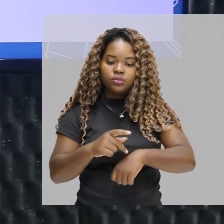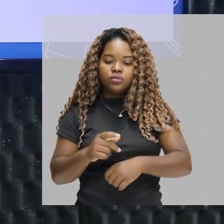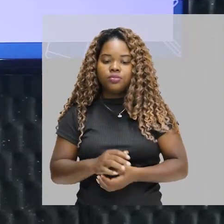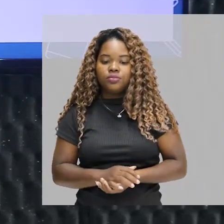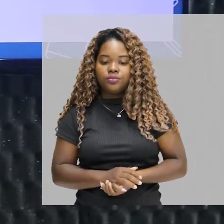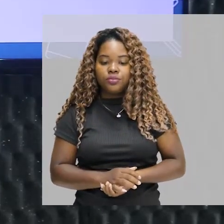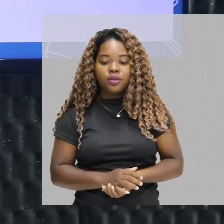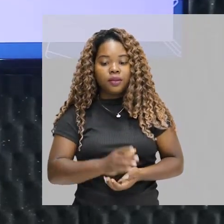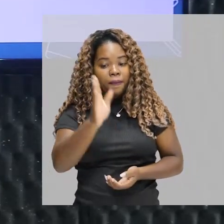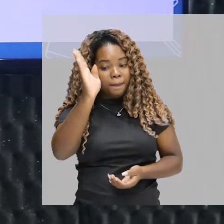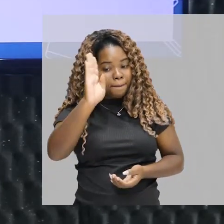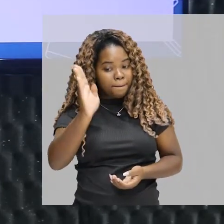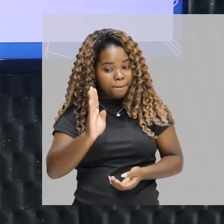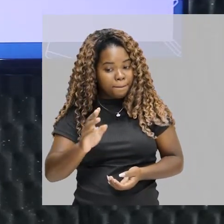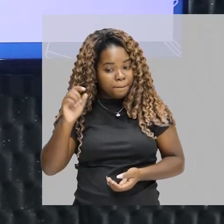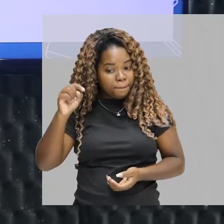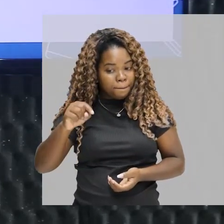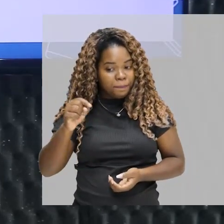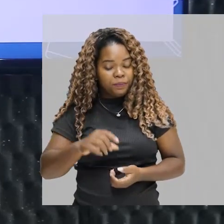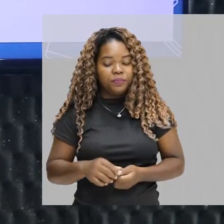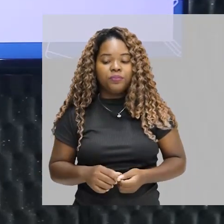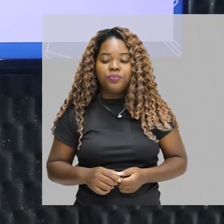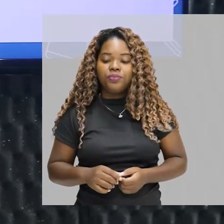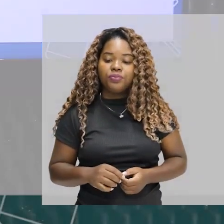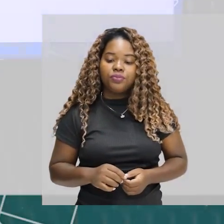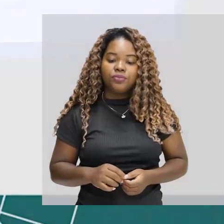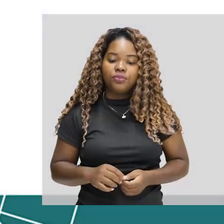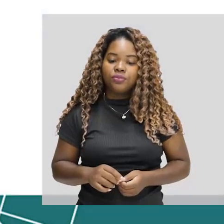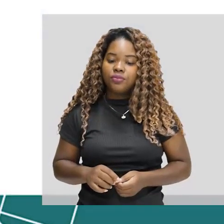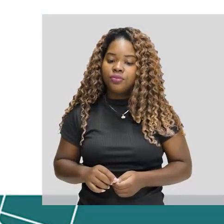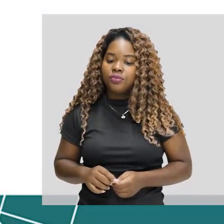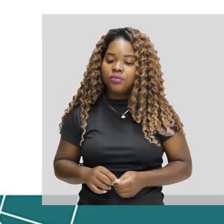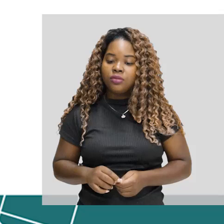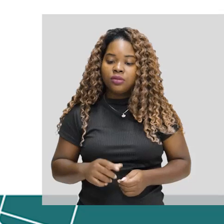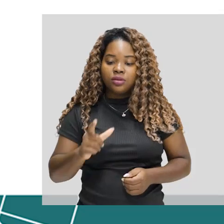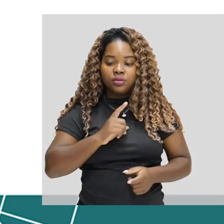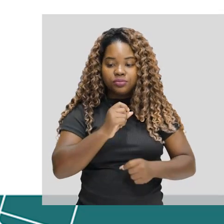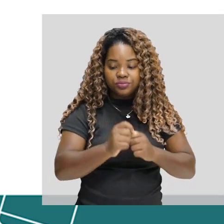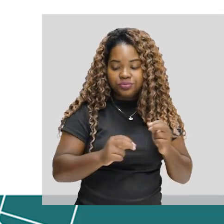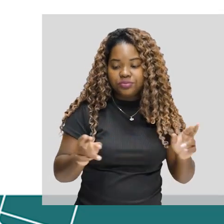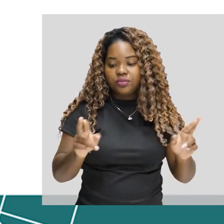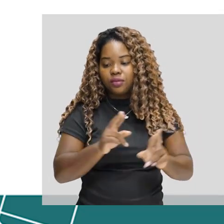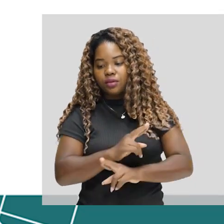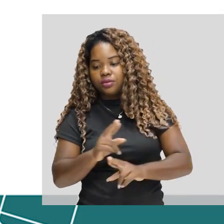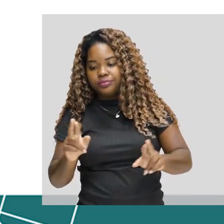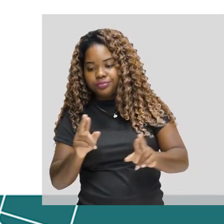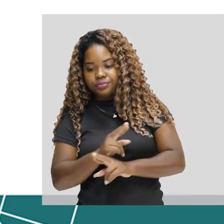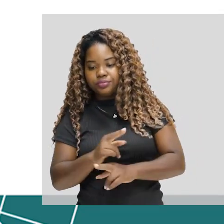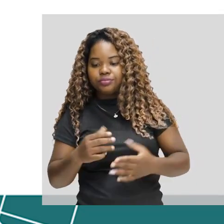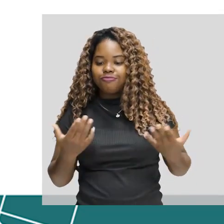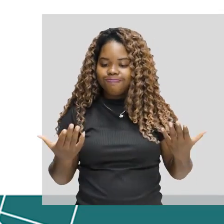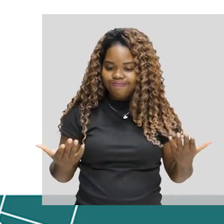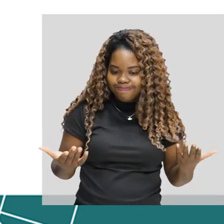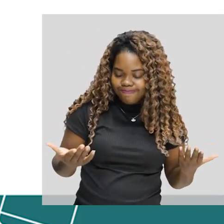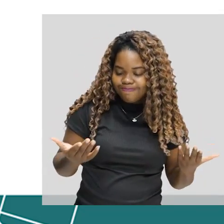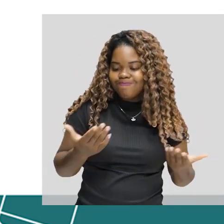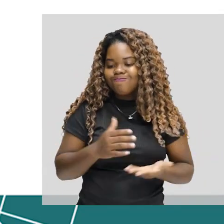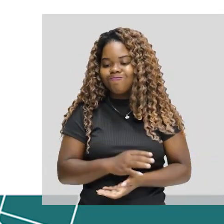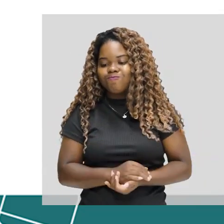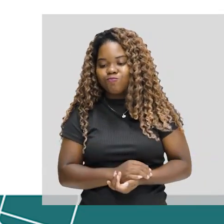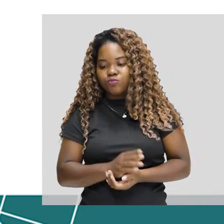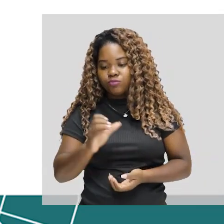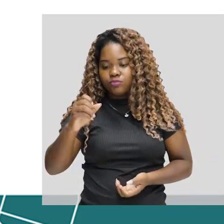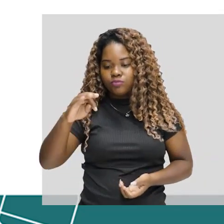bom? Agora, aqui no Brasil, os autores que dialogaram, ou seja, que fizeram, meio